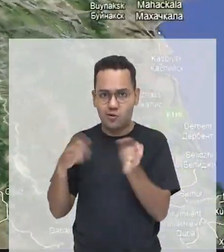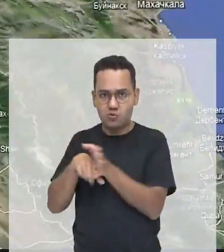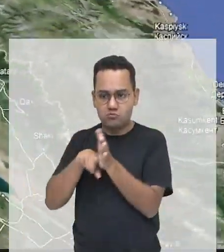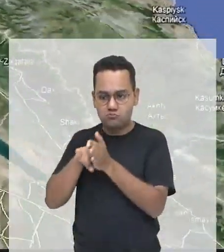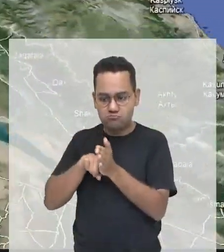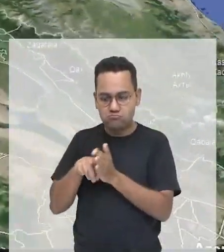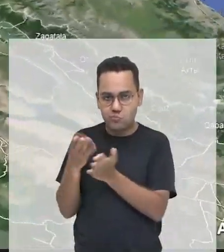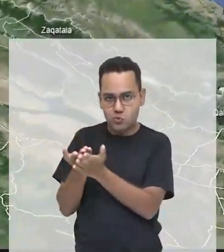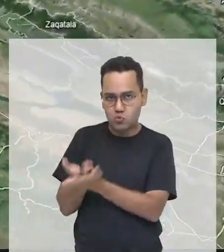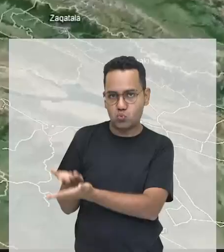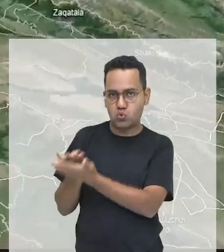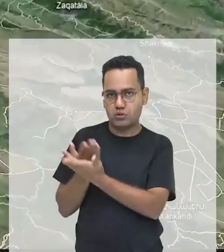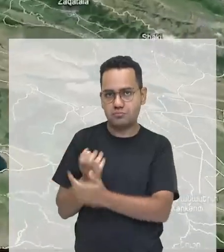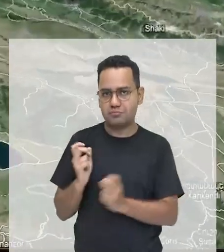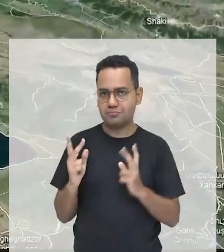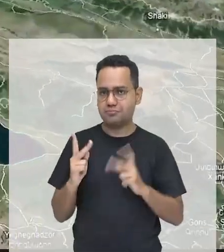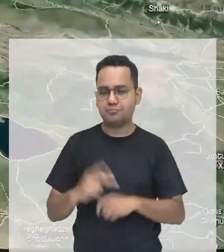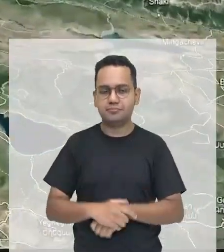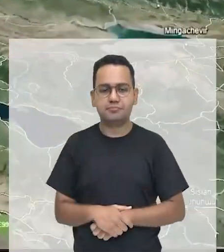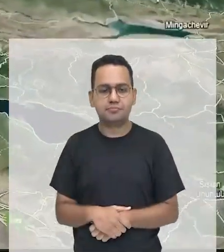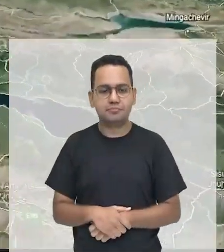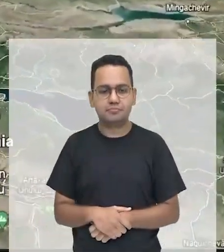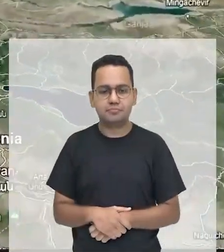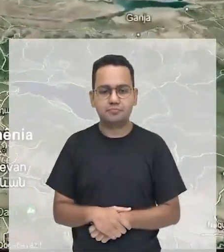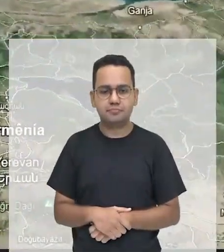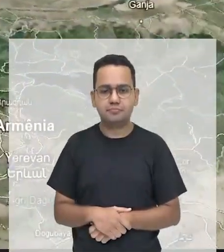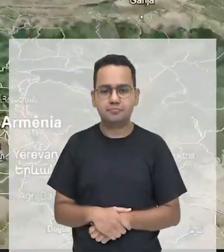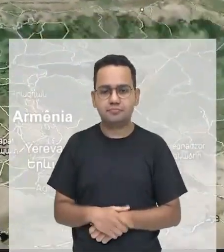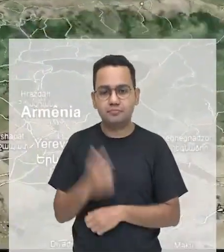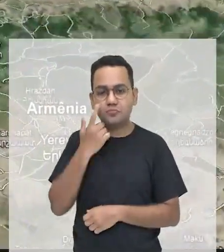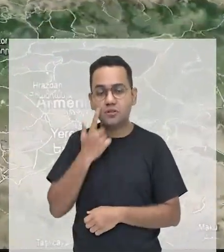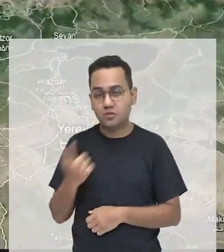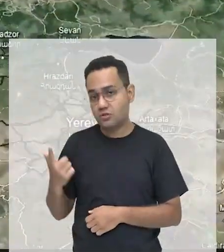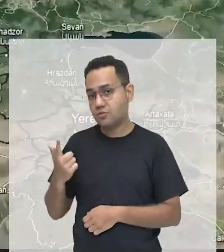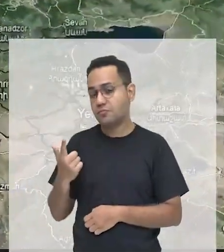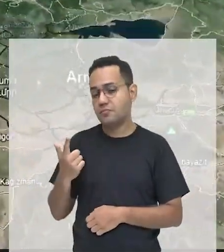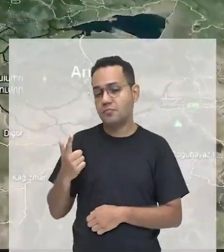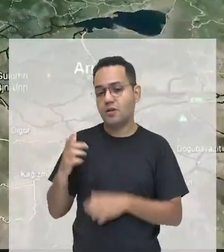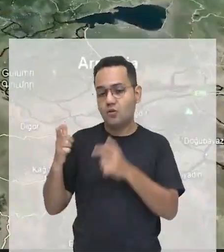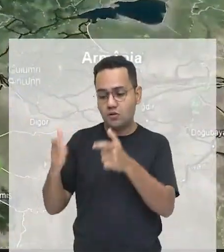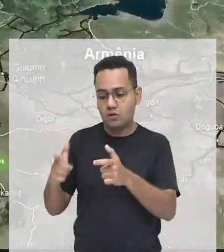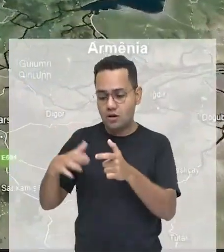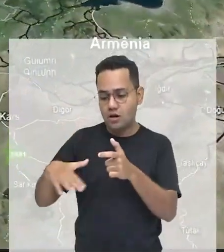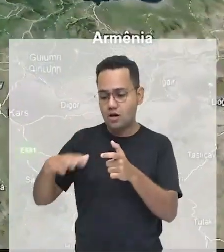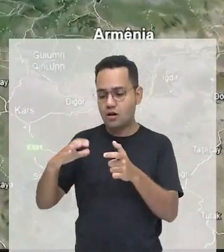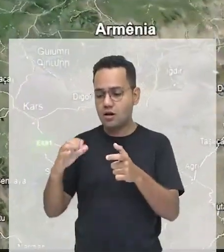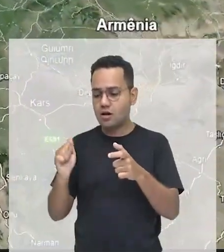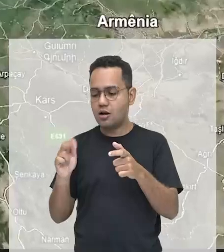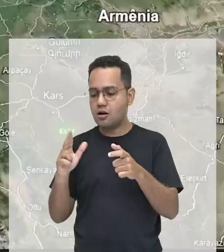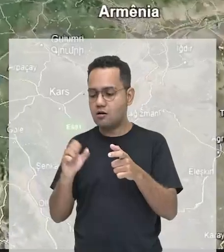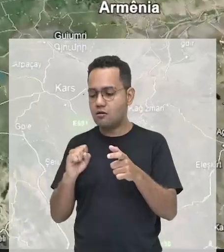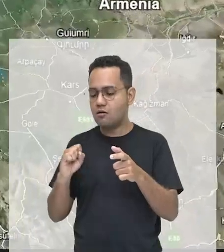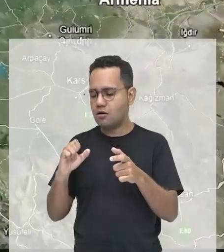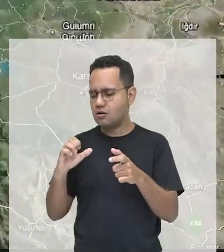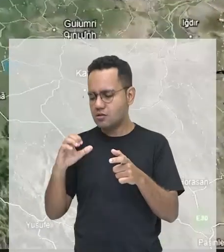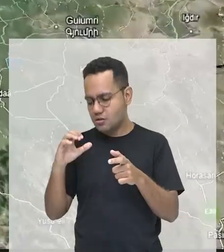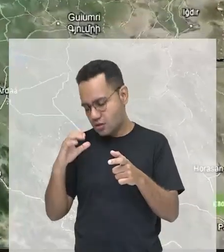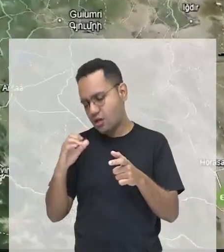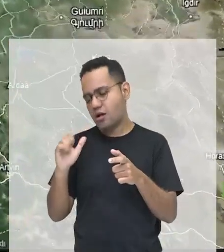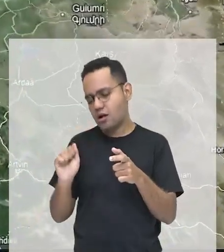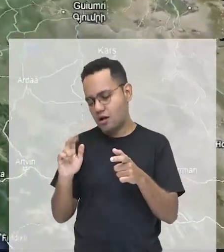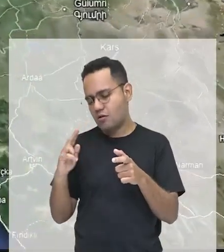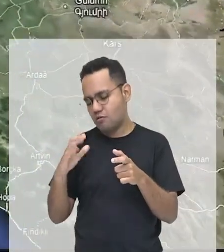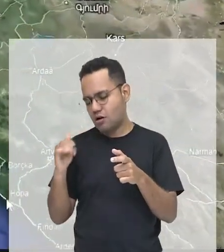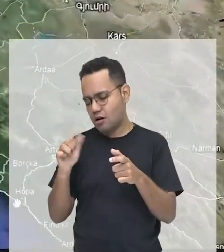enfocando, essas regiões que estamos enfocando. Então aí está a região do Cáucaso, é um outro